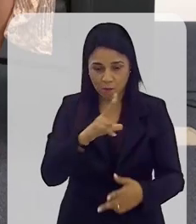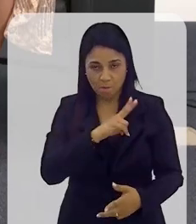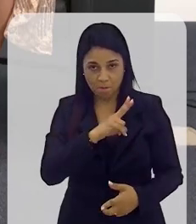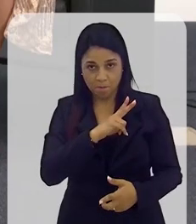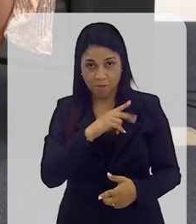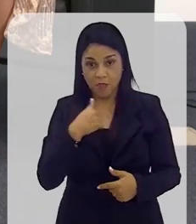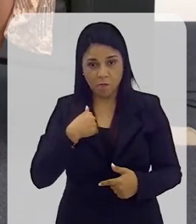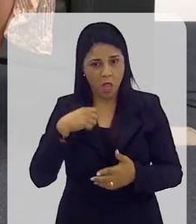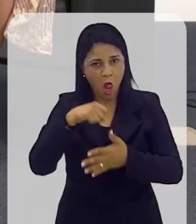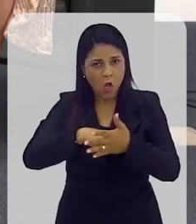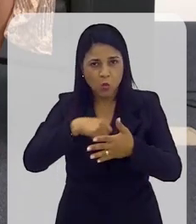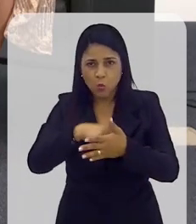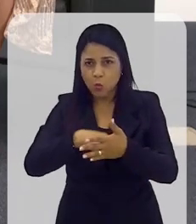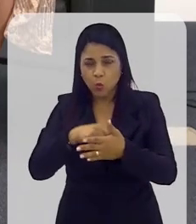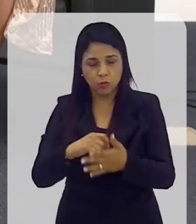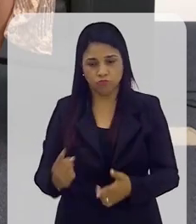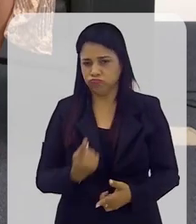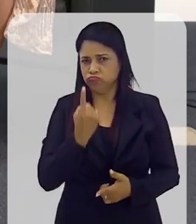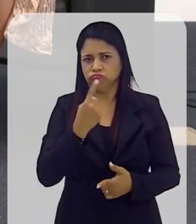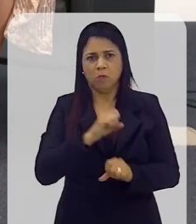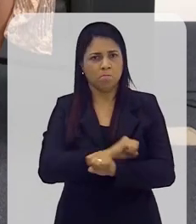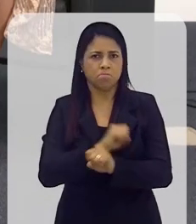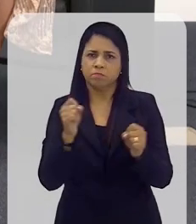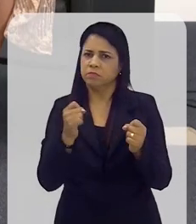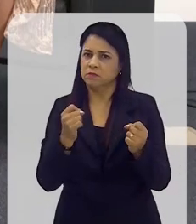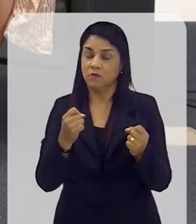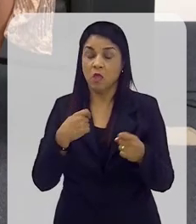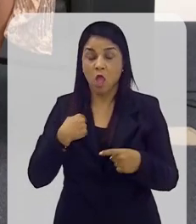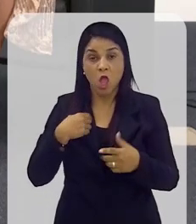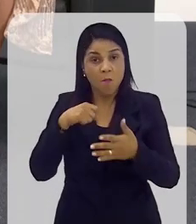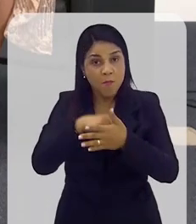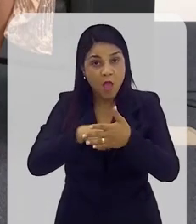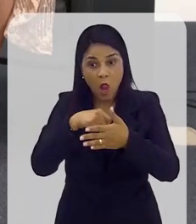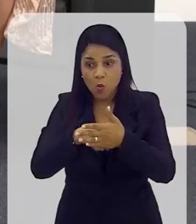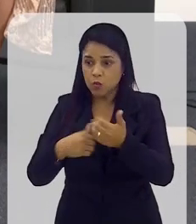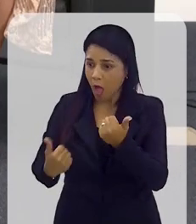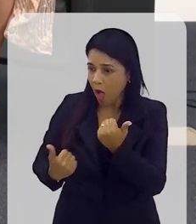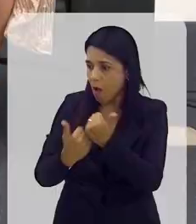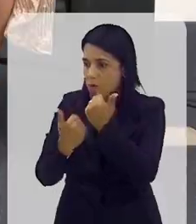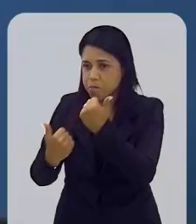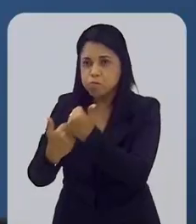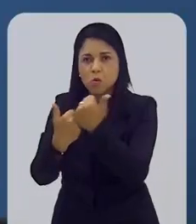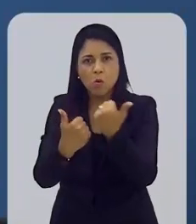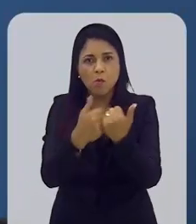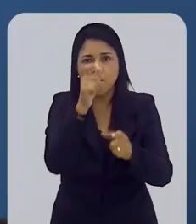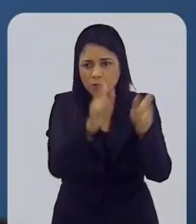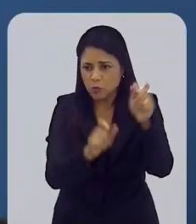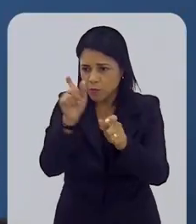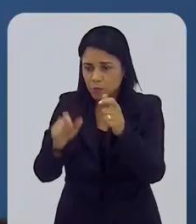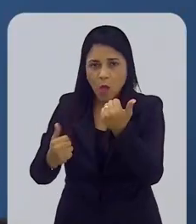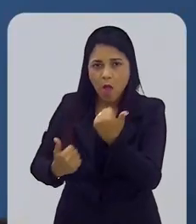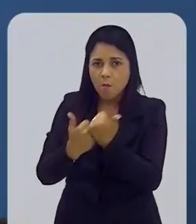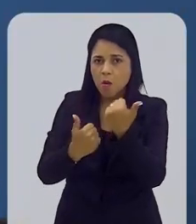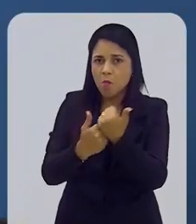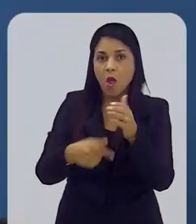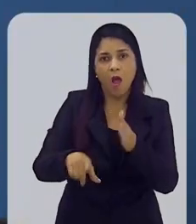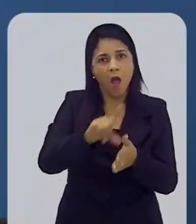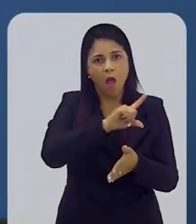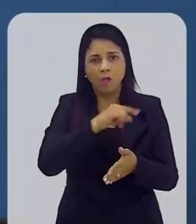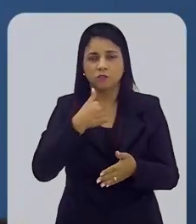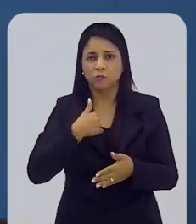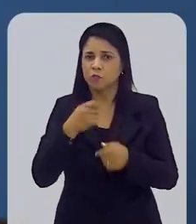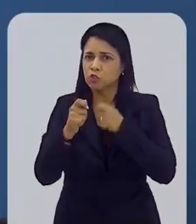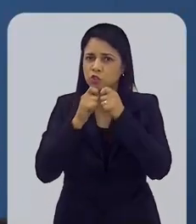Primeiro é importante falar que a minha luta nunca foi uma luta individual, né? Porque assim, eu sempre tive muita gente me apoiando, eu tive muita gente que veio antes de